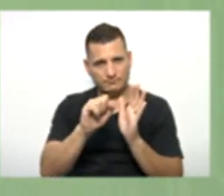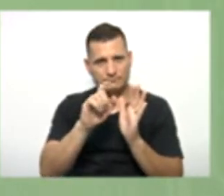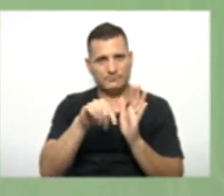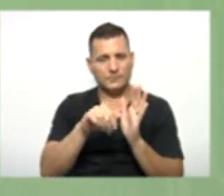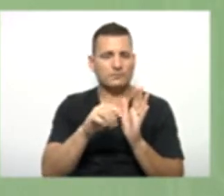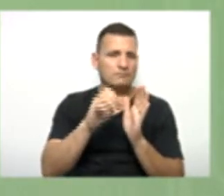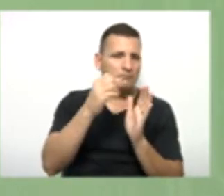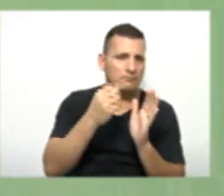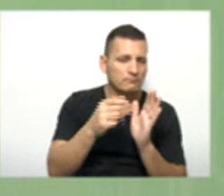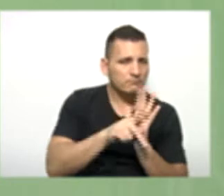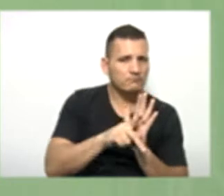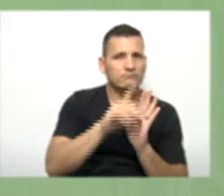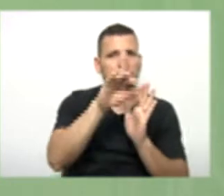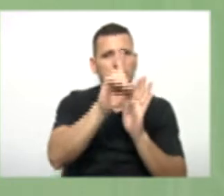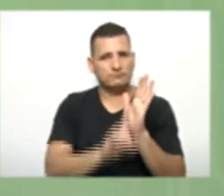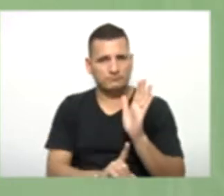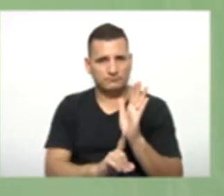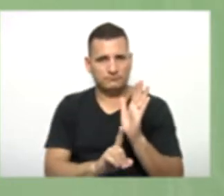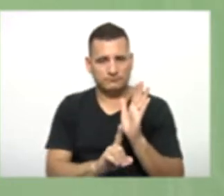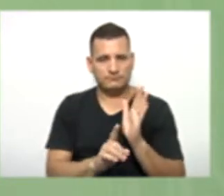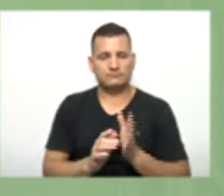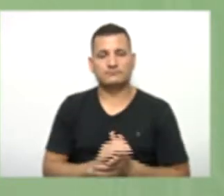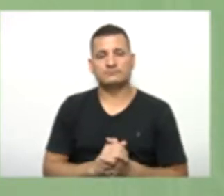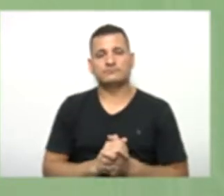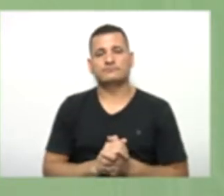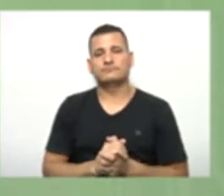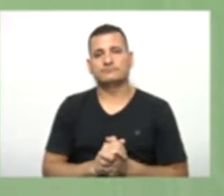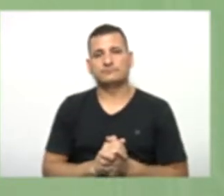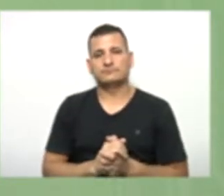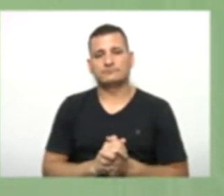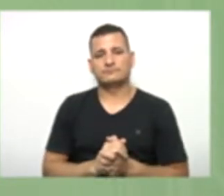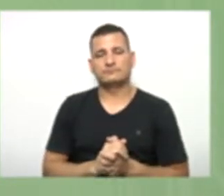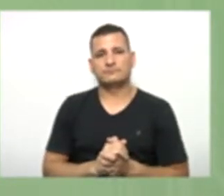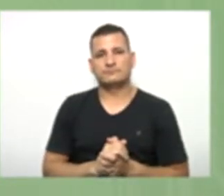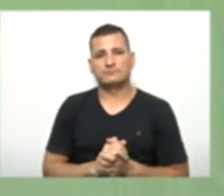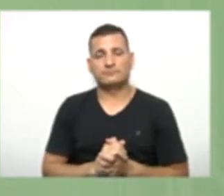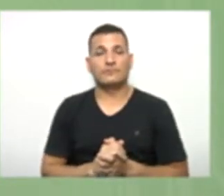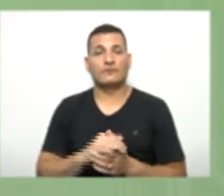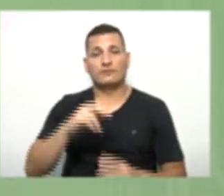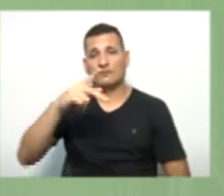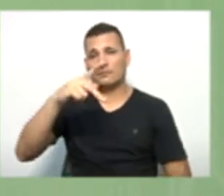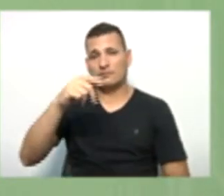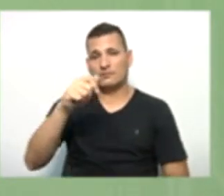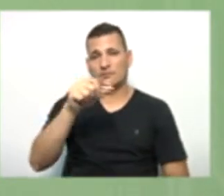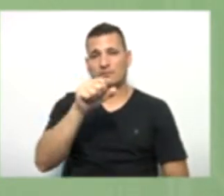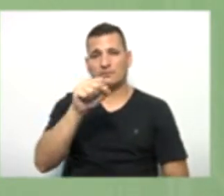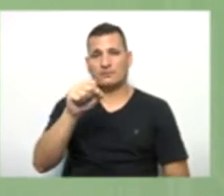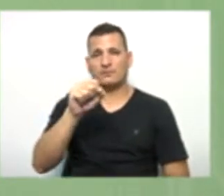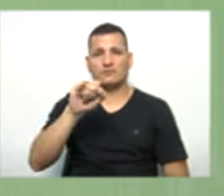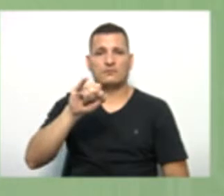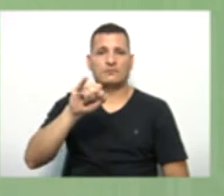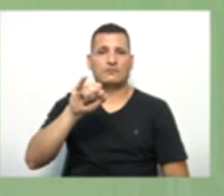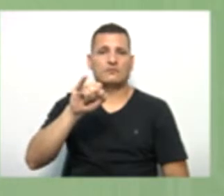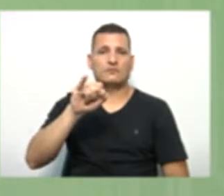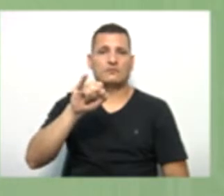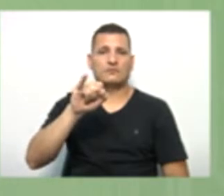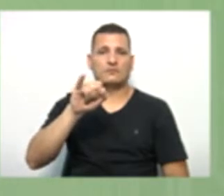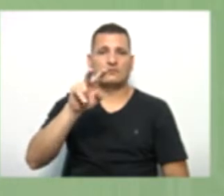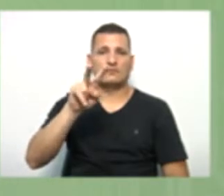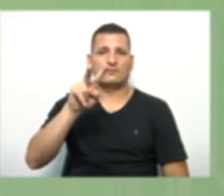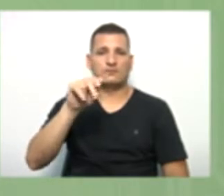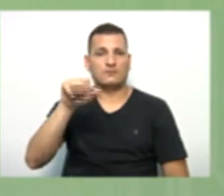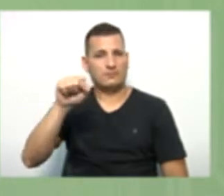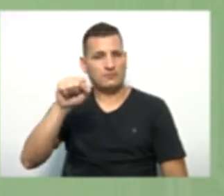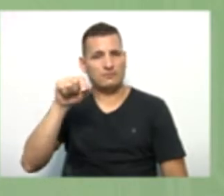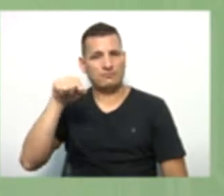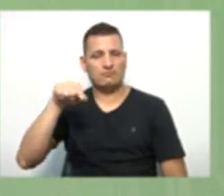os direitos. E as contas patrimoniais passivas terão sempre